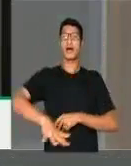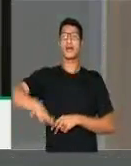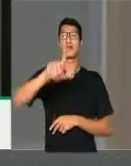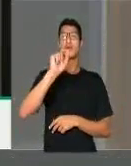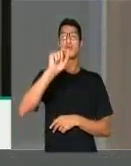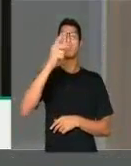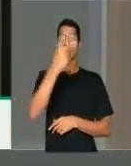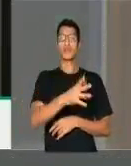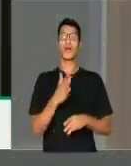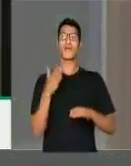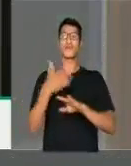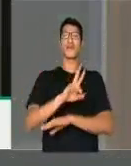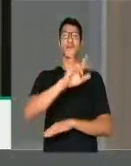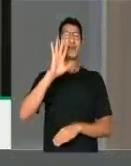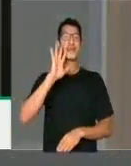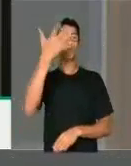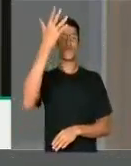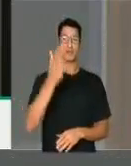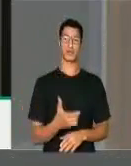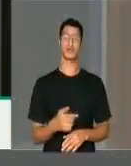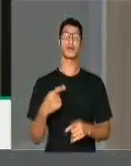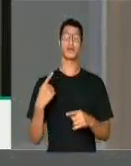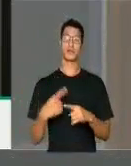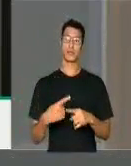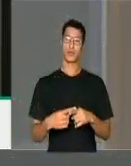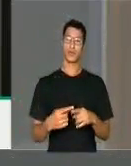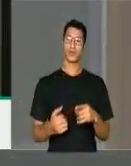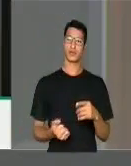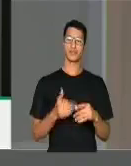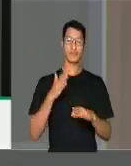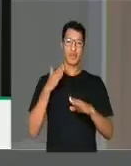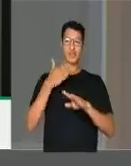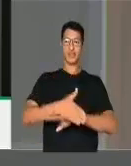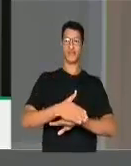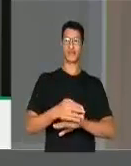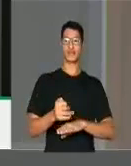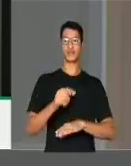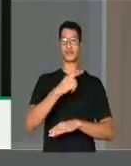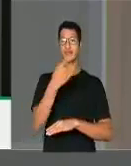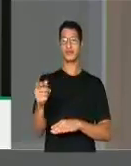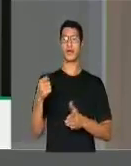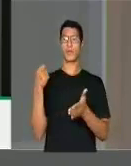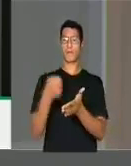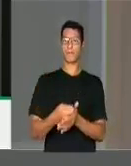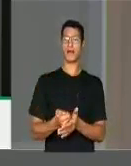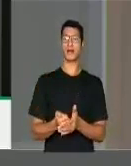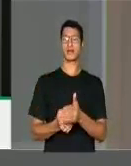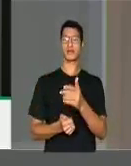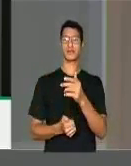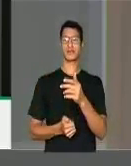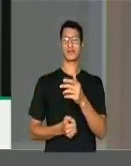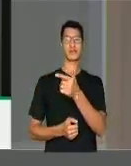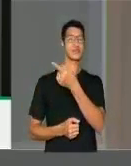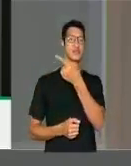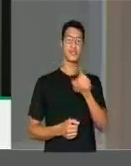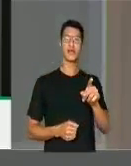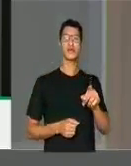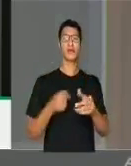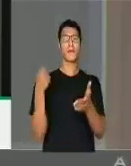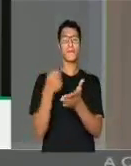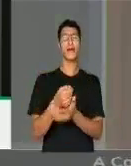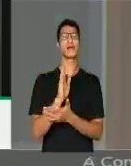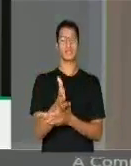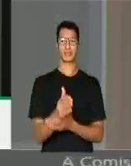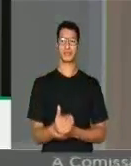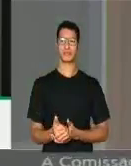do que a sua intervenção está resolvendo. Até porque intervenções são pagas e são muito bem